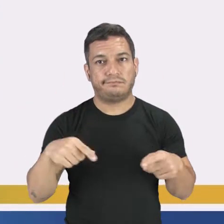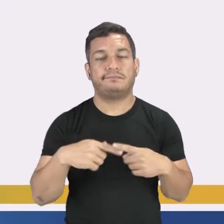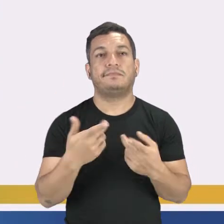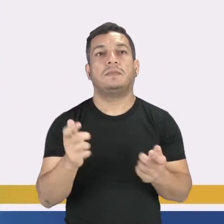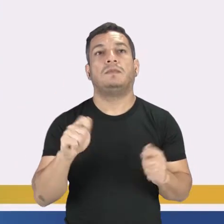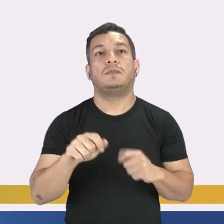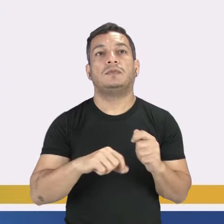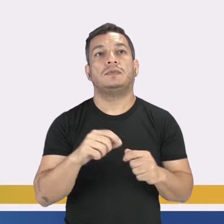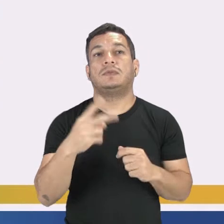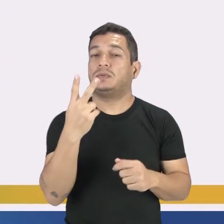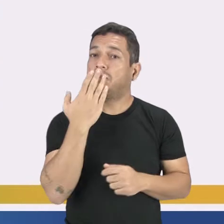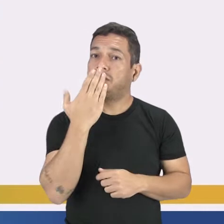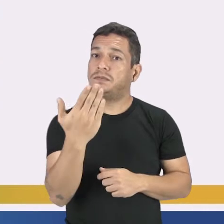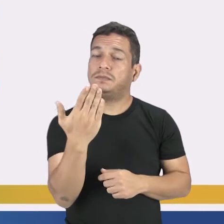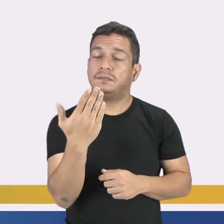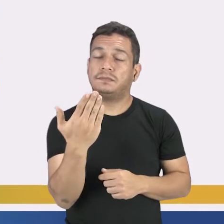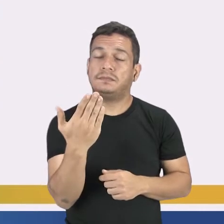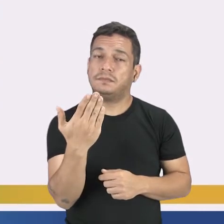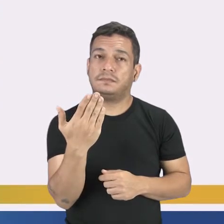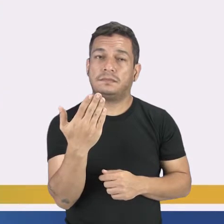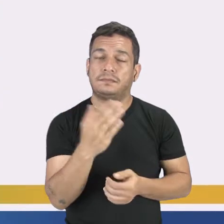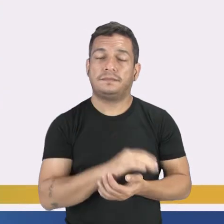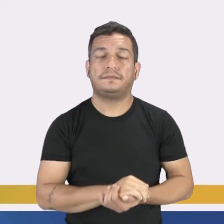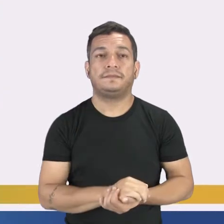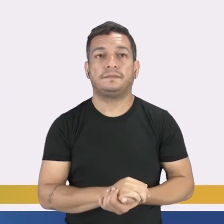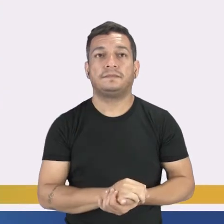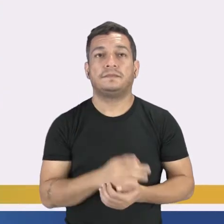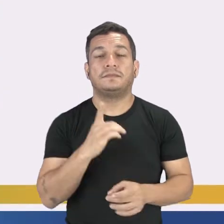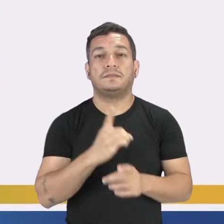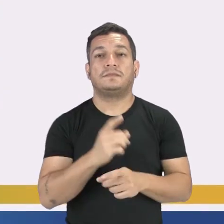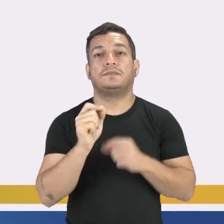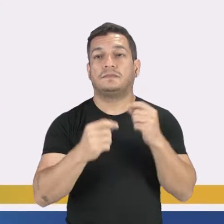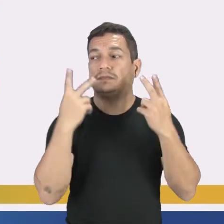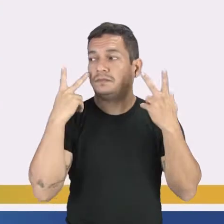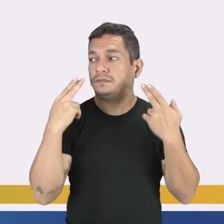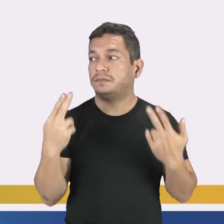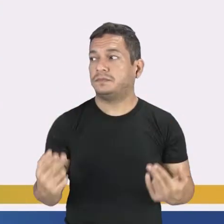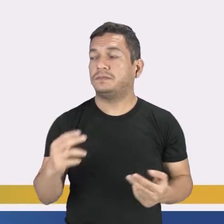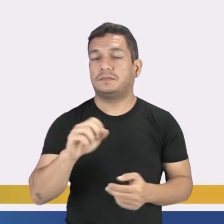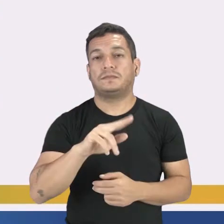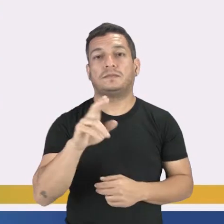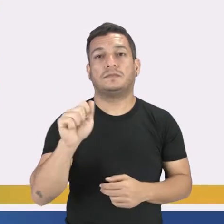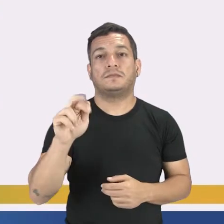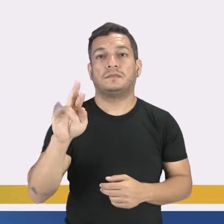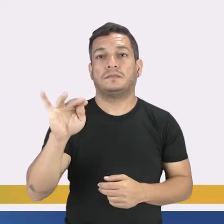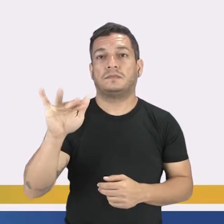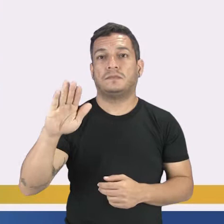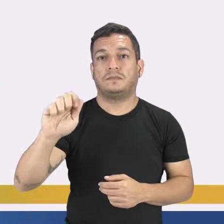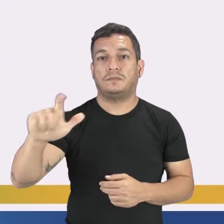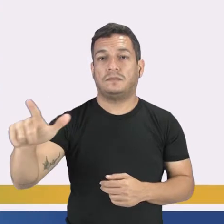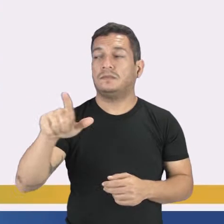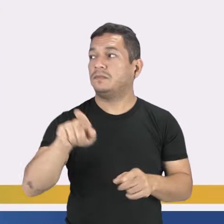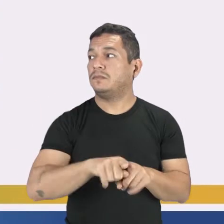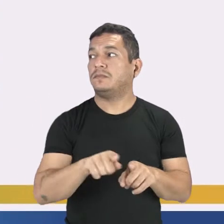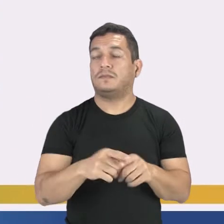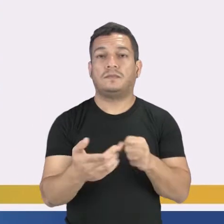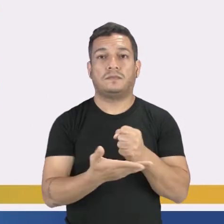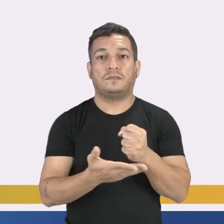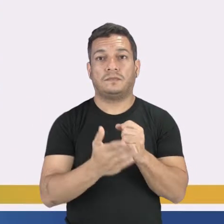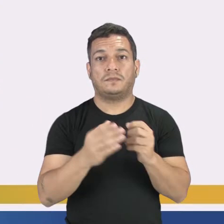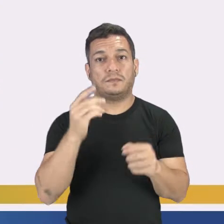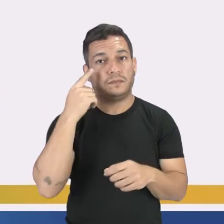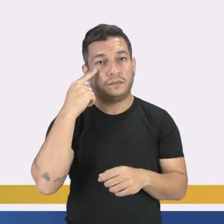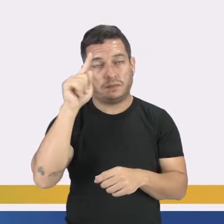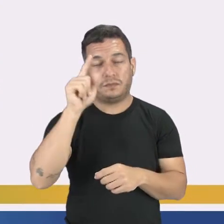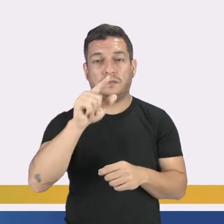radioatividade pode ser desses dois tipos, encontrado na natureza ou artificial, e a partir daí cria-se os